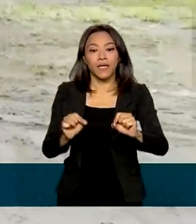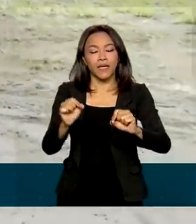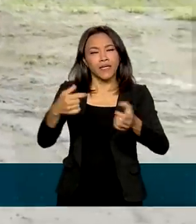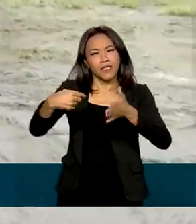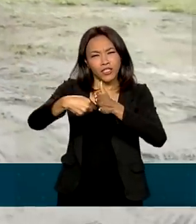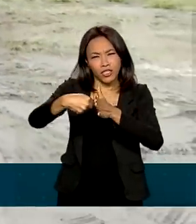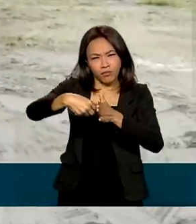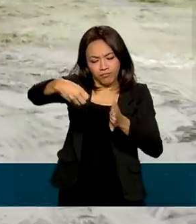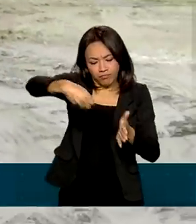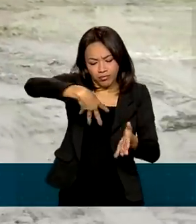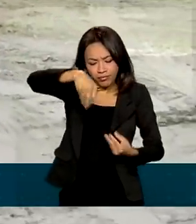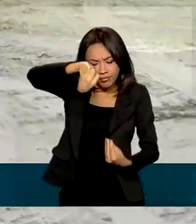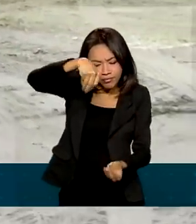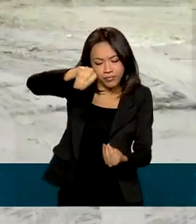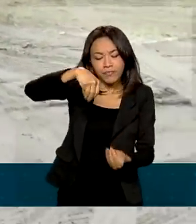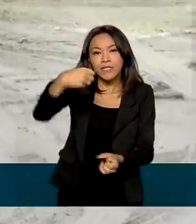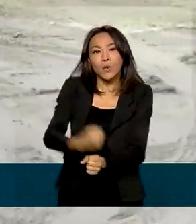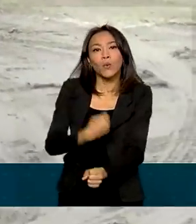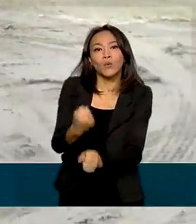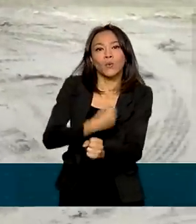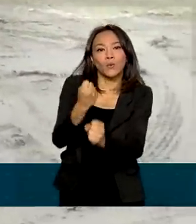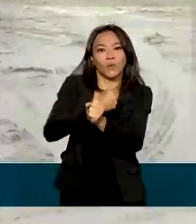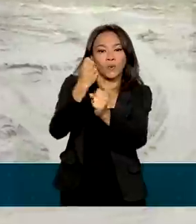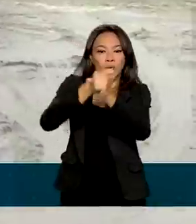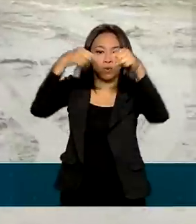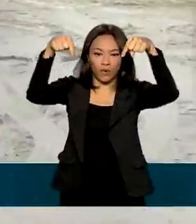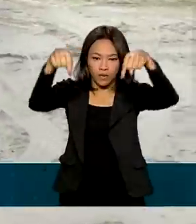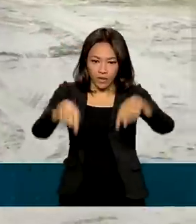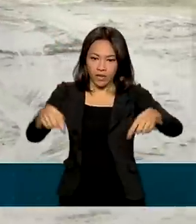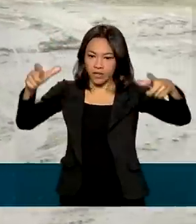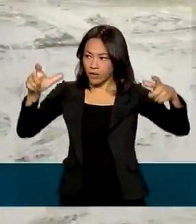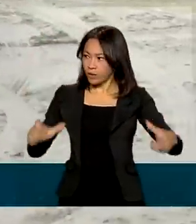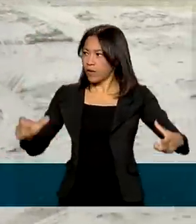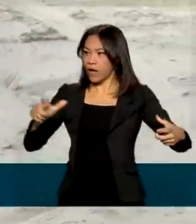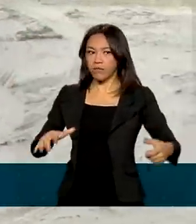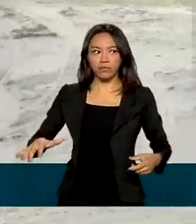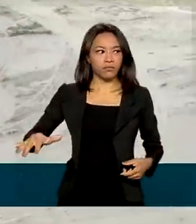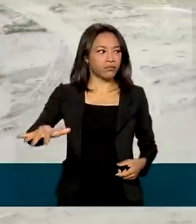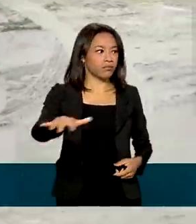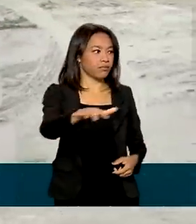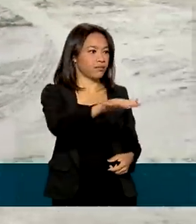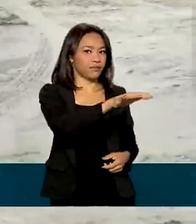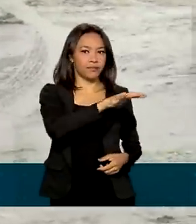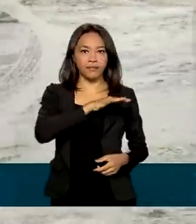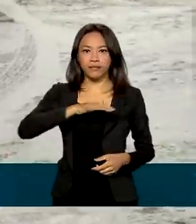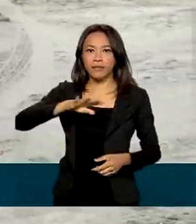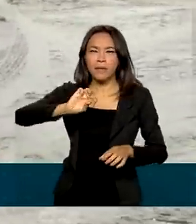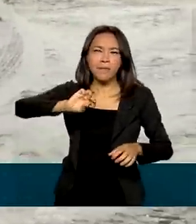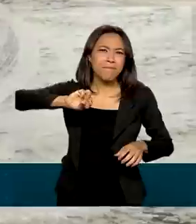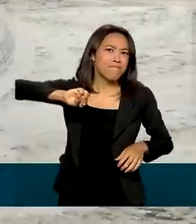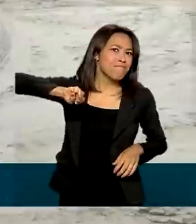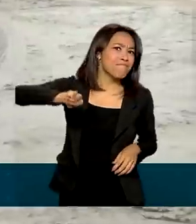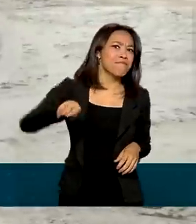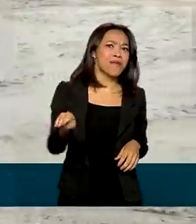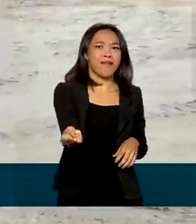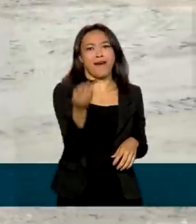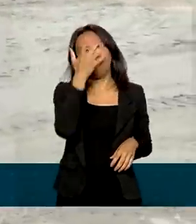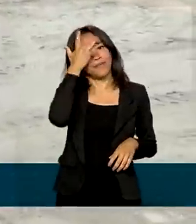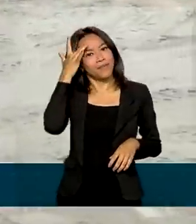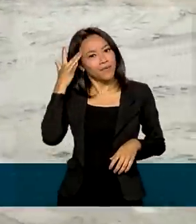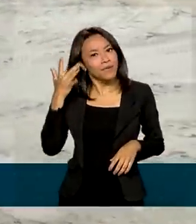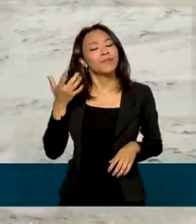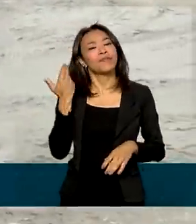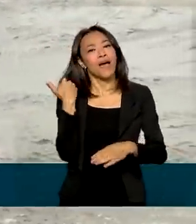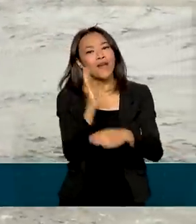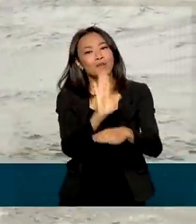bioimagem será construída nesta área. O novo núcleo deve beneficiar milhares de pacientes com exames de